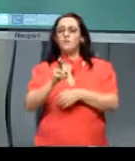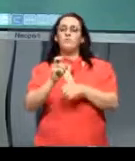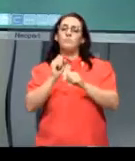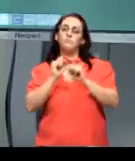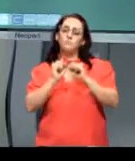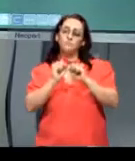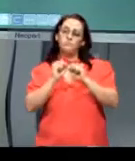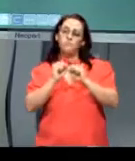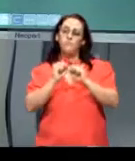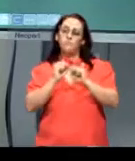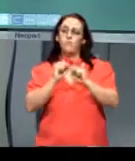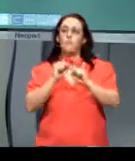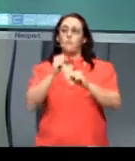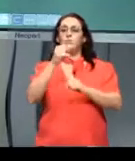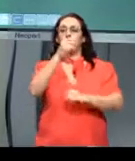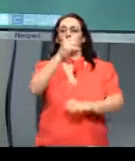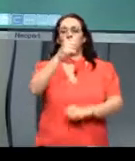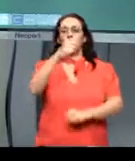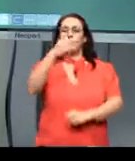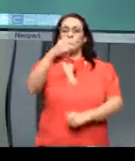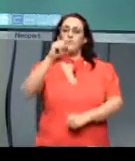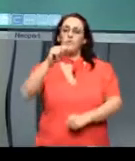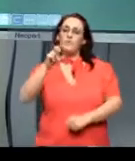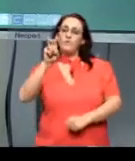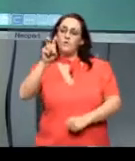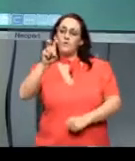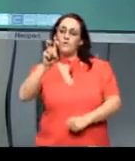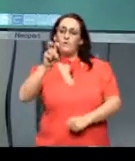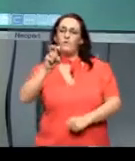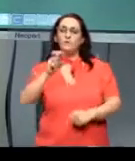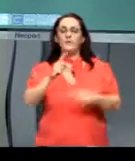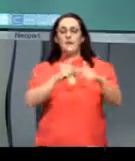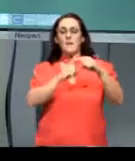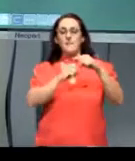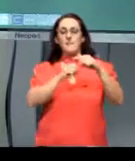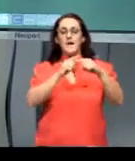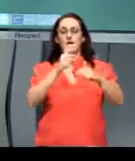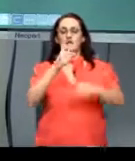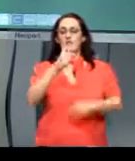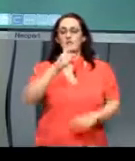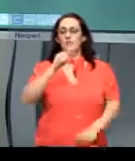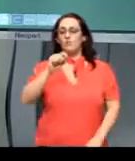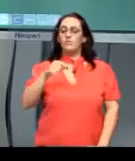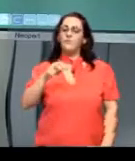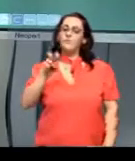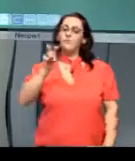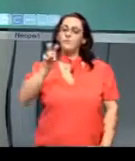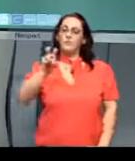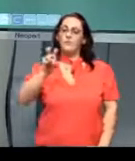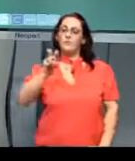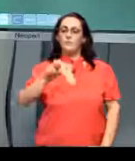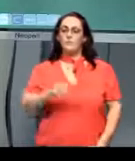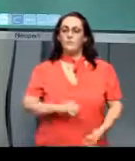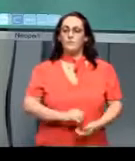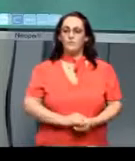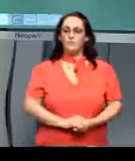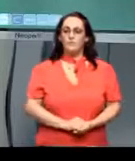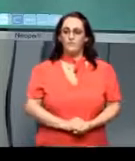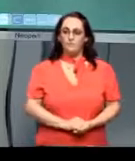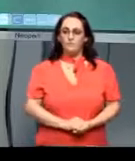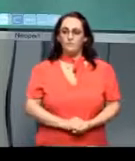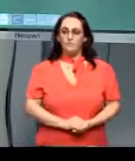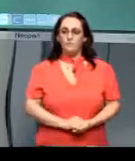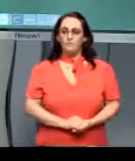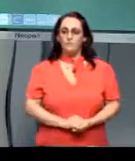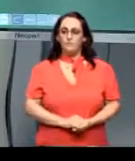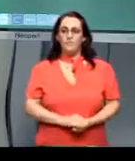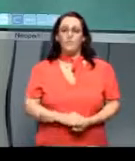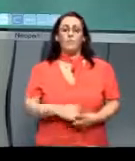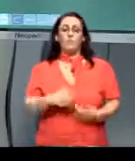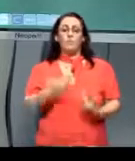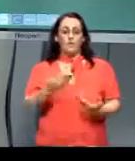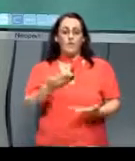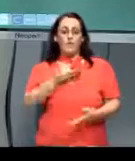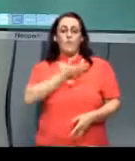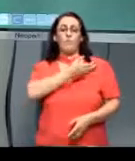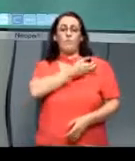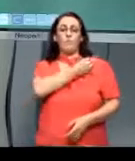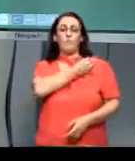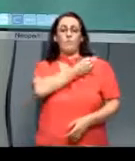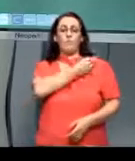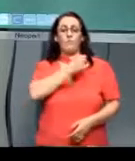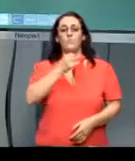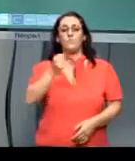assim, menos 2,5. Aqui vai dar 2,5. Então, número